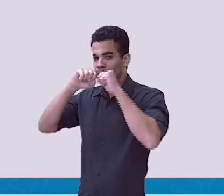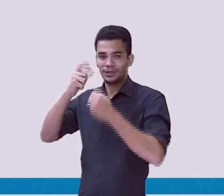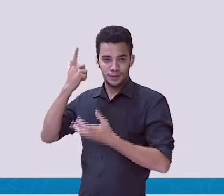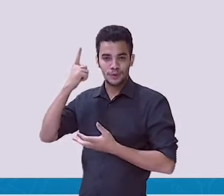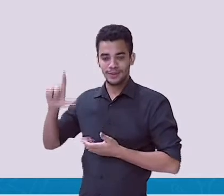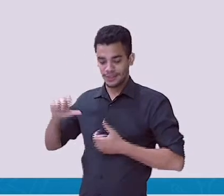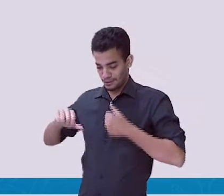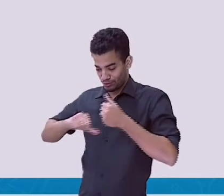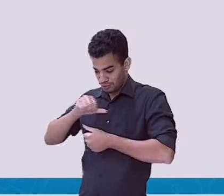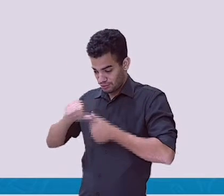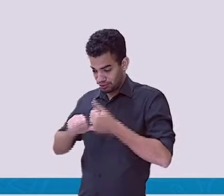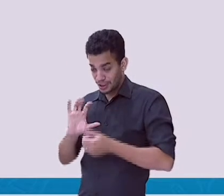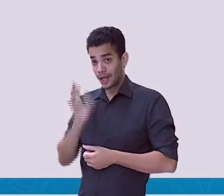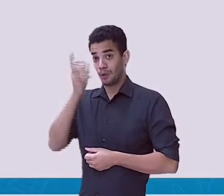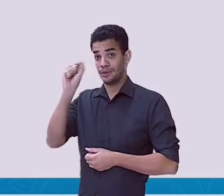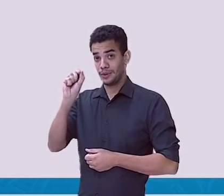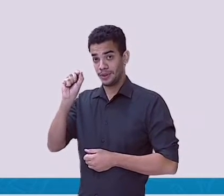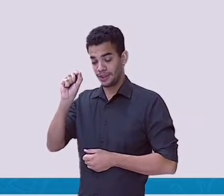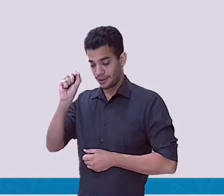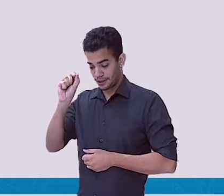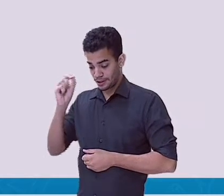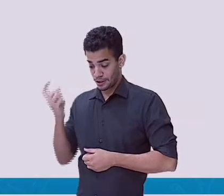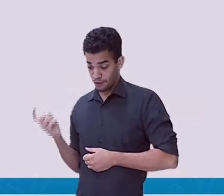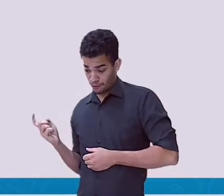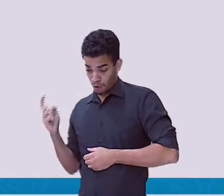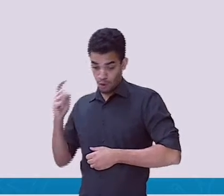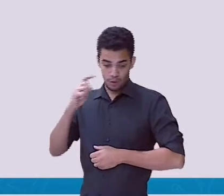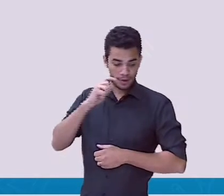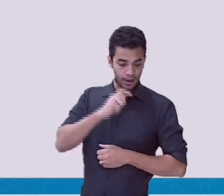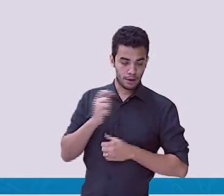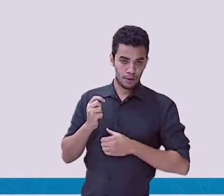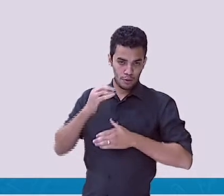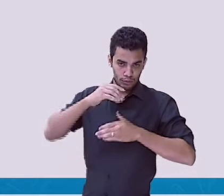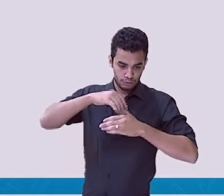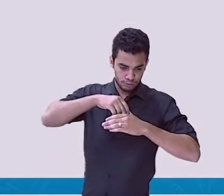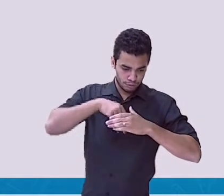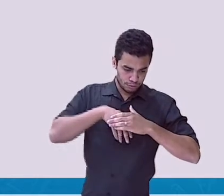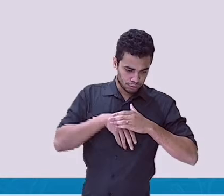retomada. Entra de novo aqui no átrio,